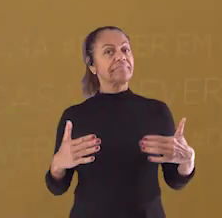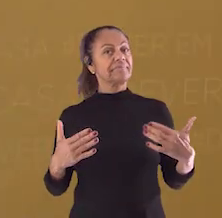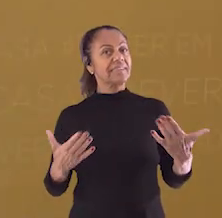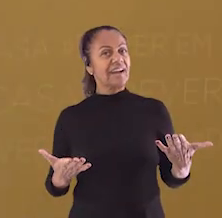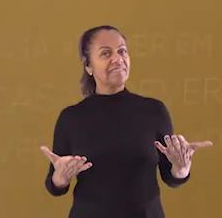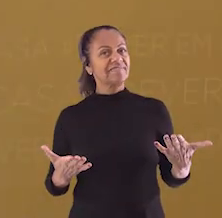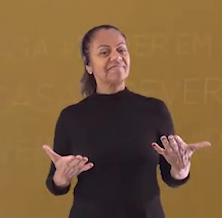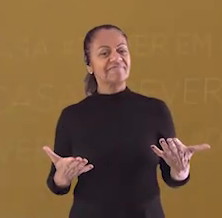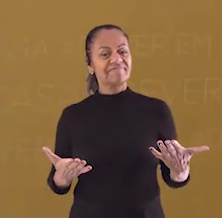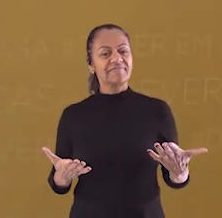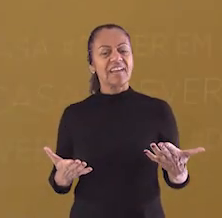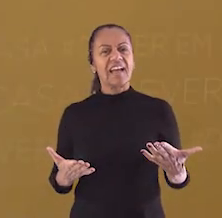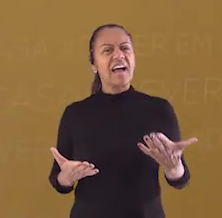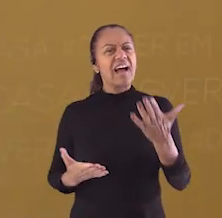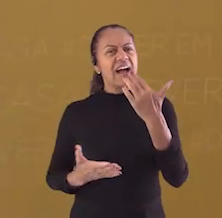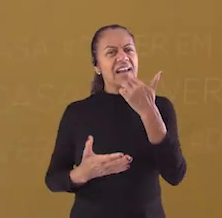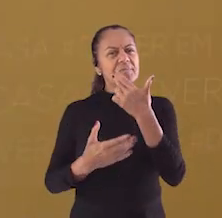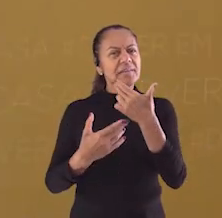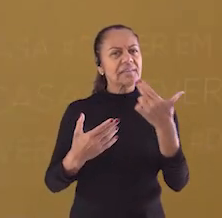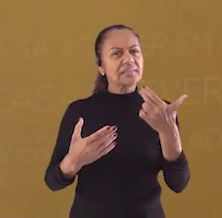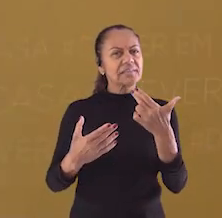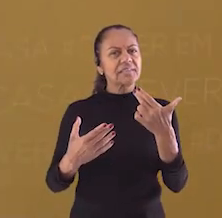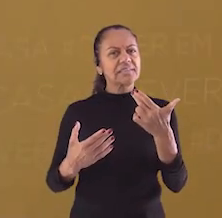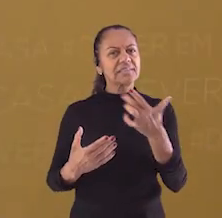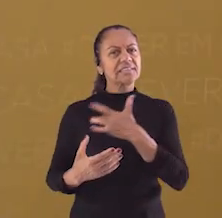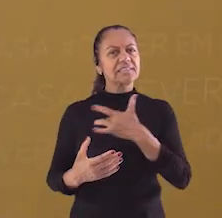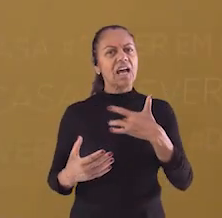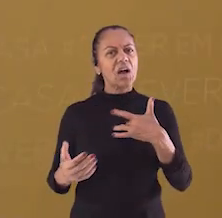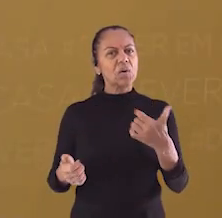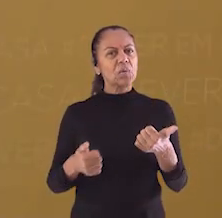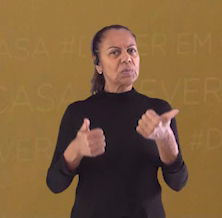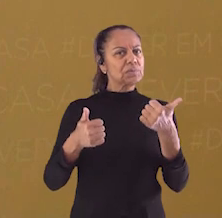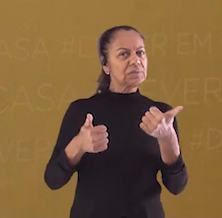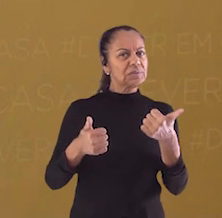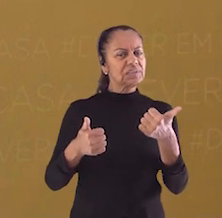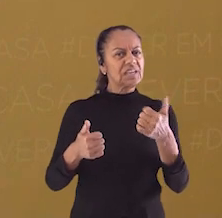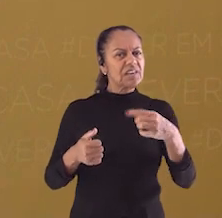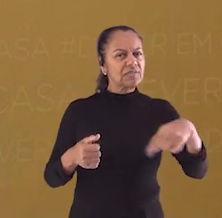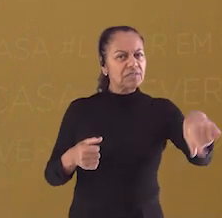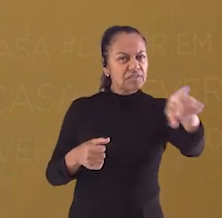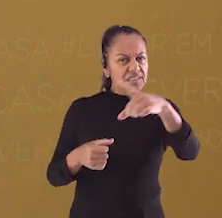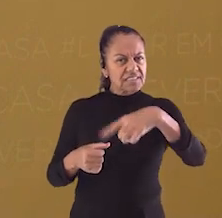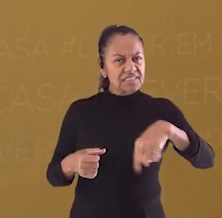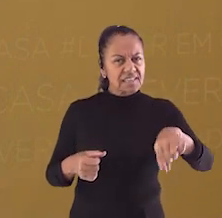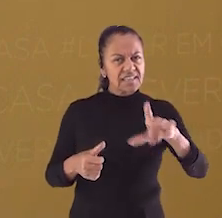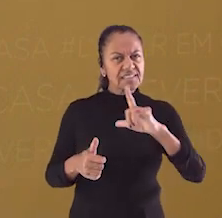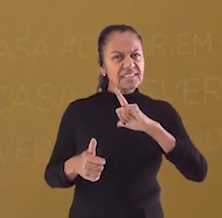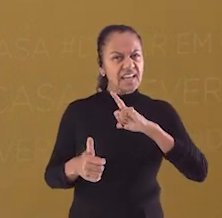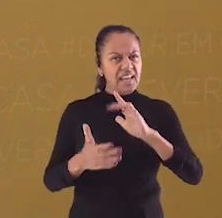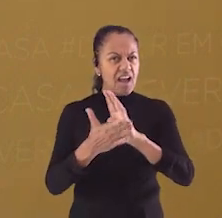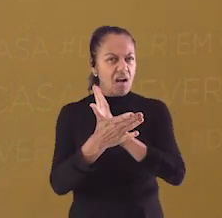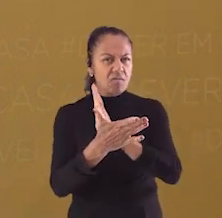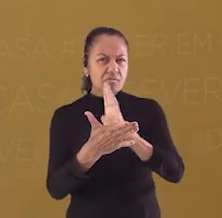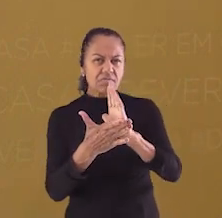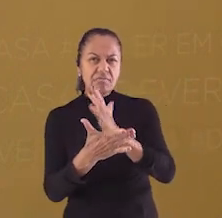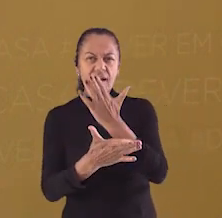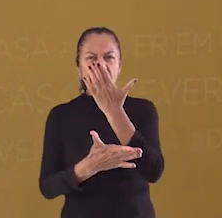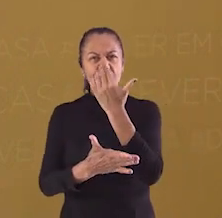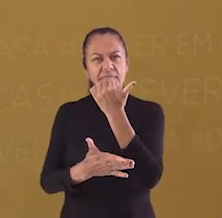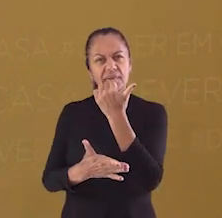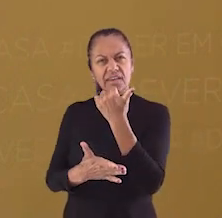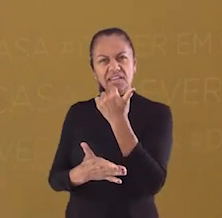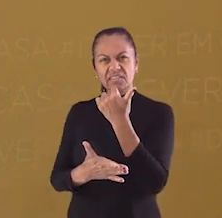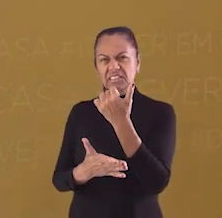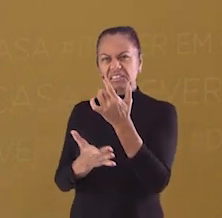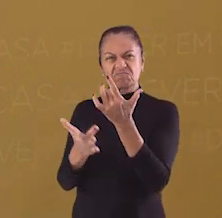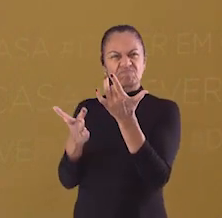E falando em alimentação saudável, diz uma coisa, tem algum alimento que você rejeita e não come de jeito nenhum por